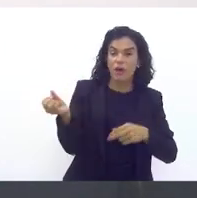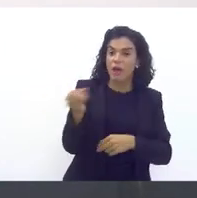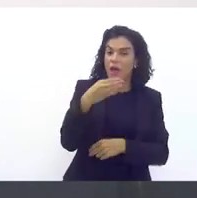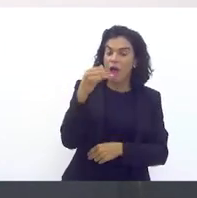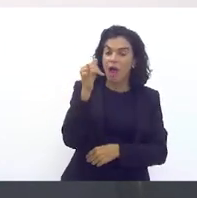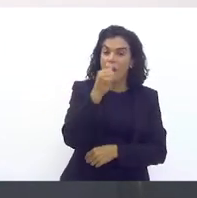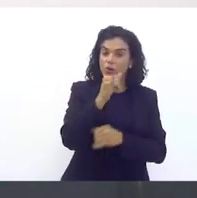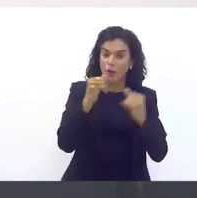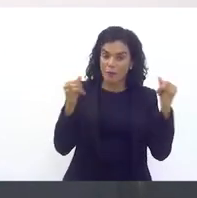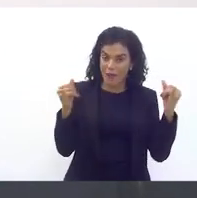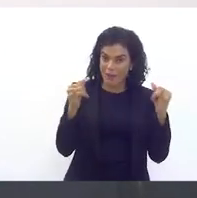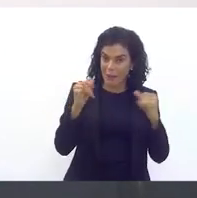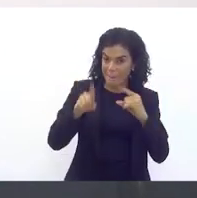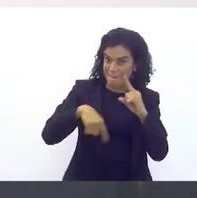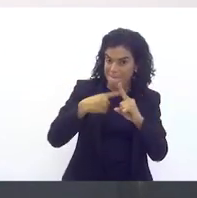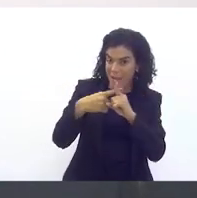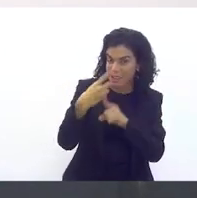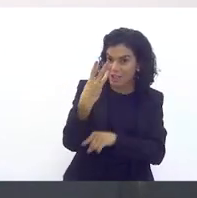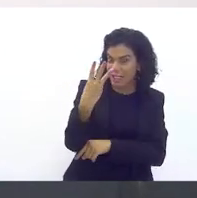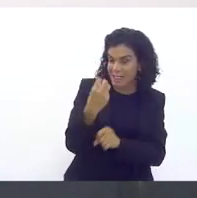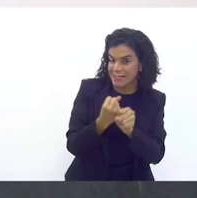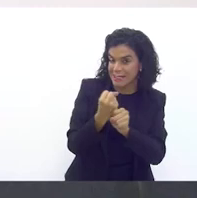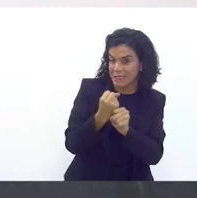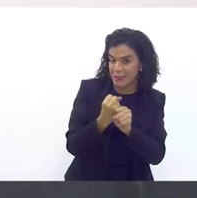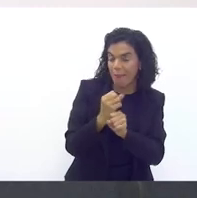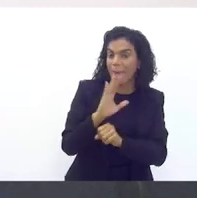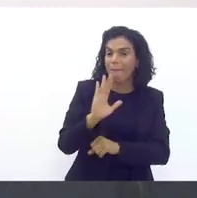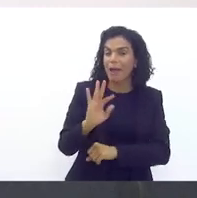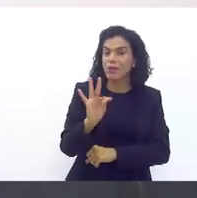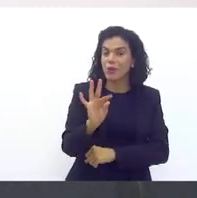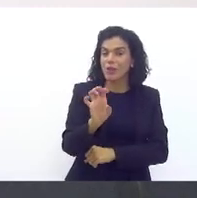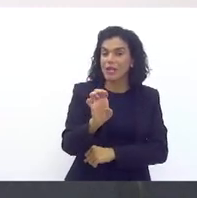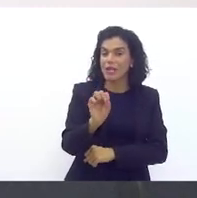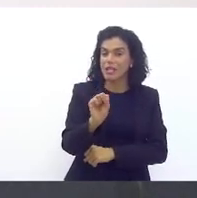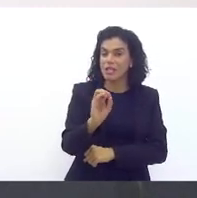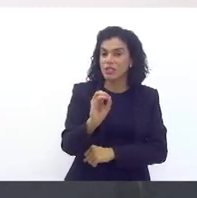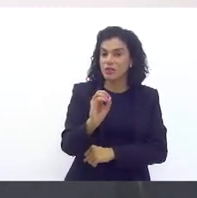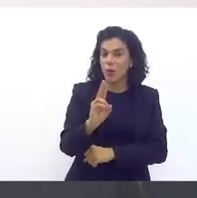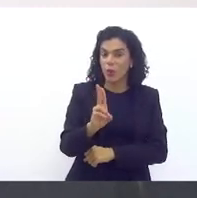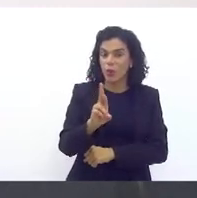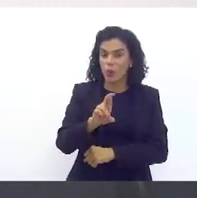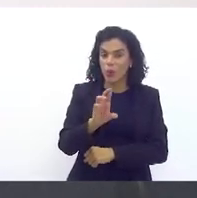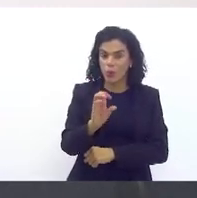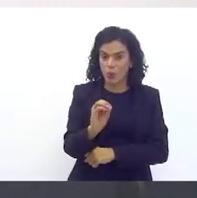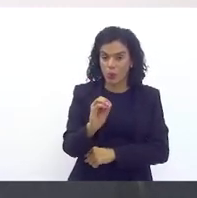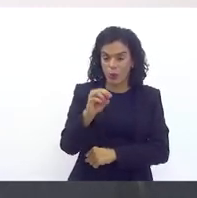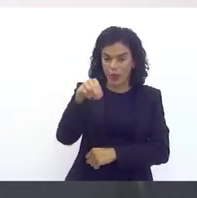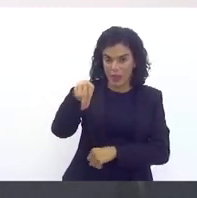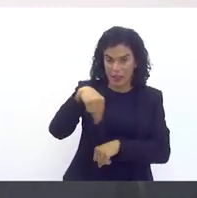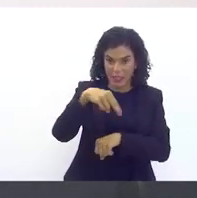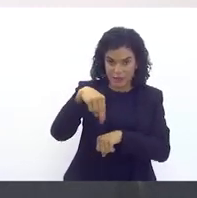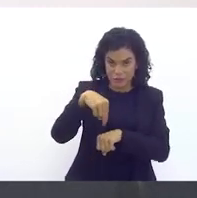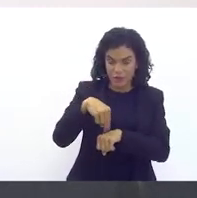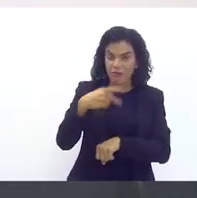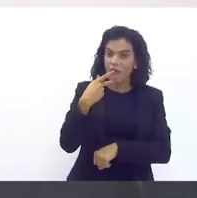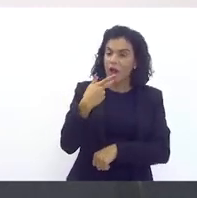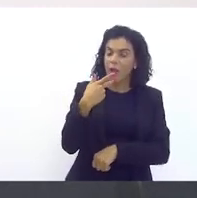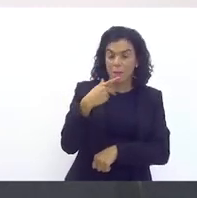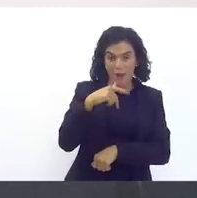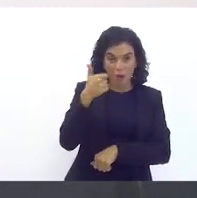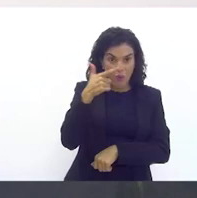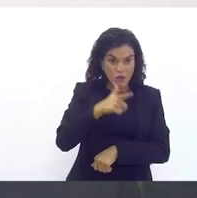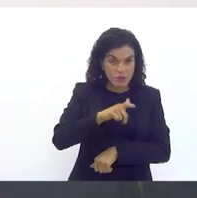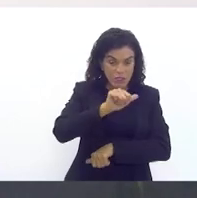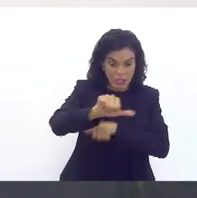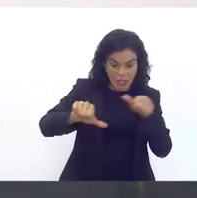mais 3. E o Tesouro Nacional disse que não, que tinha que, para renovar por